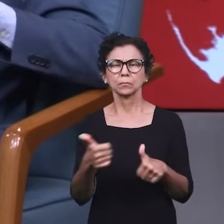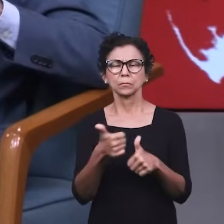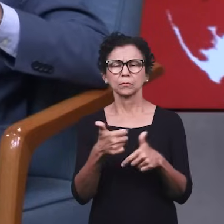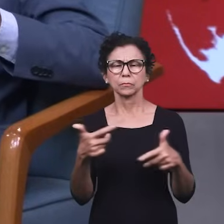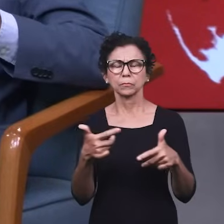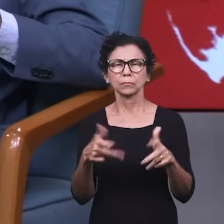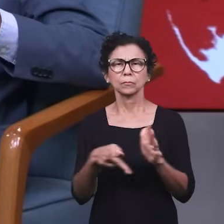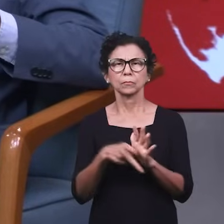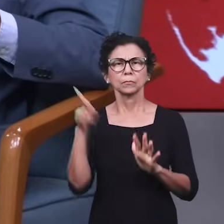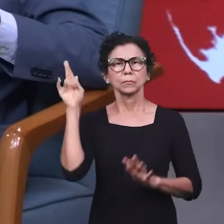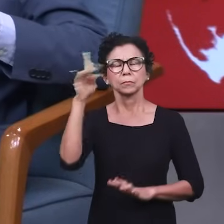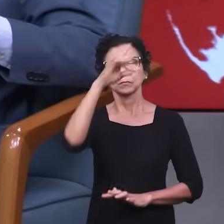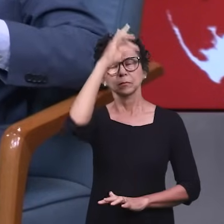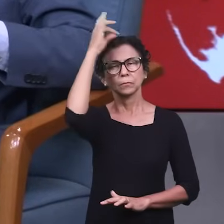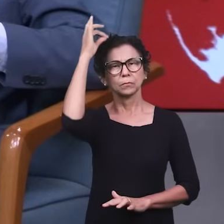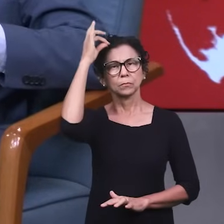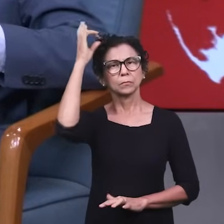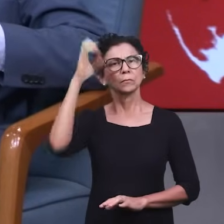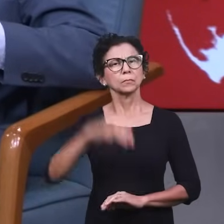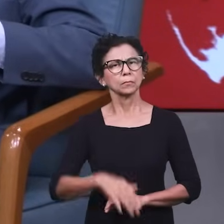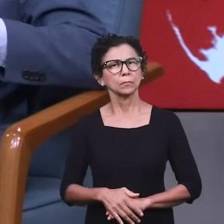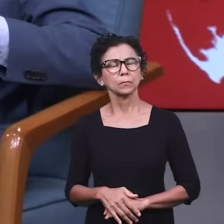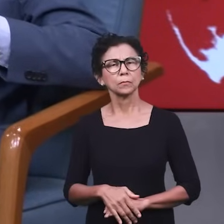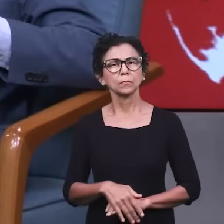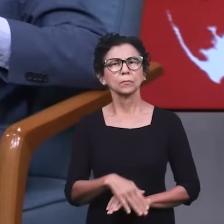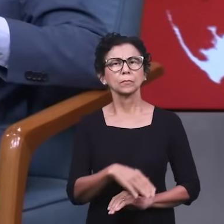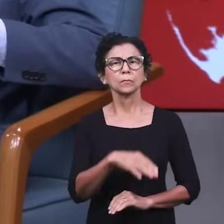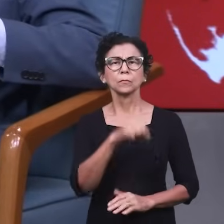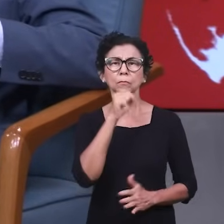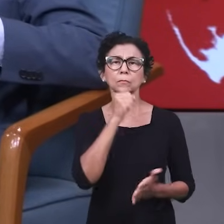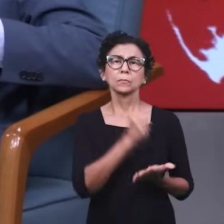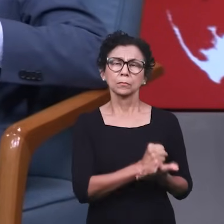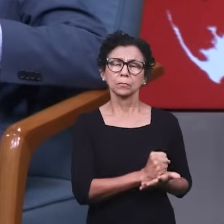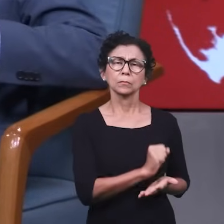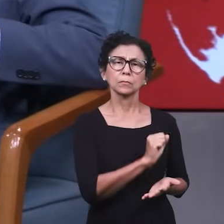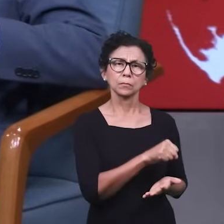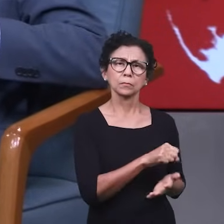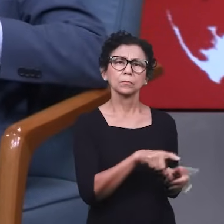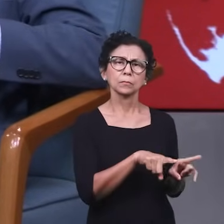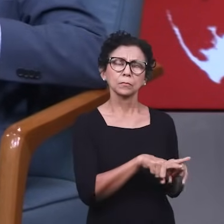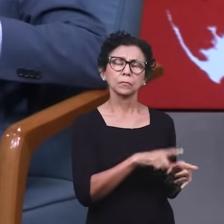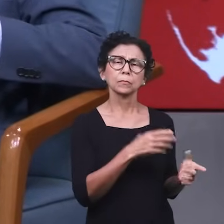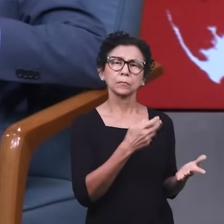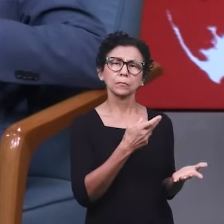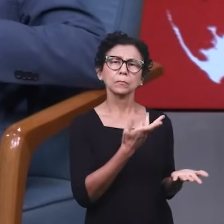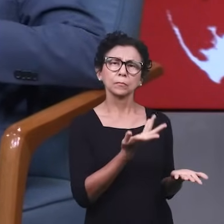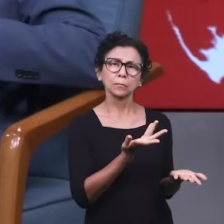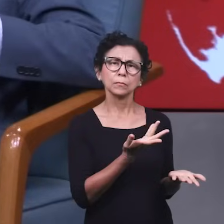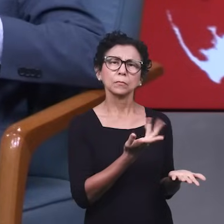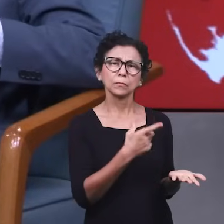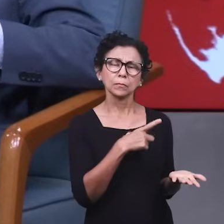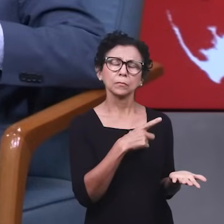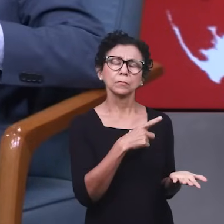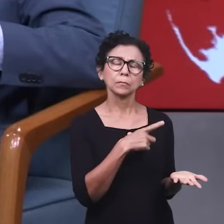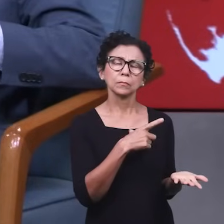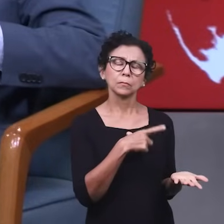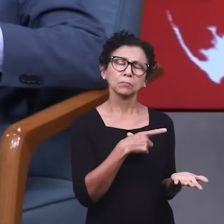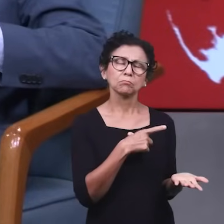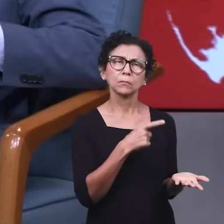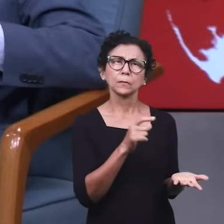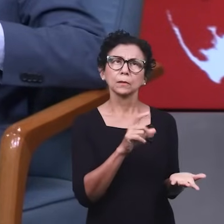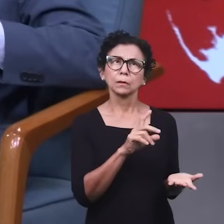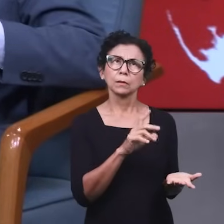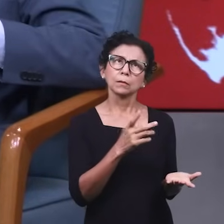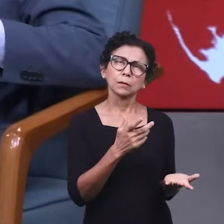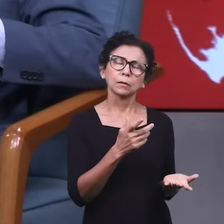são manifestações do Espírito Santo e como tal, aconteceram no Velho Testamento. Não